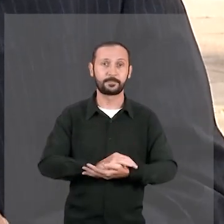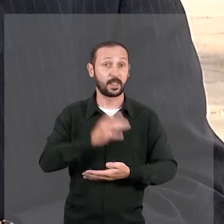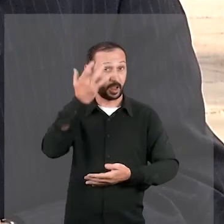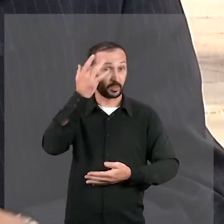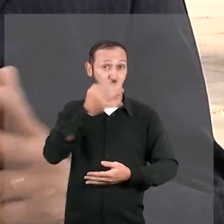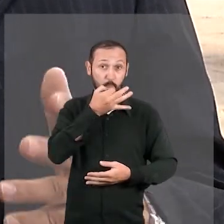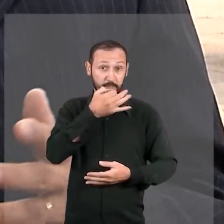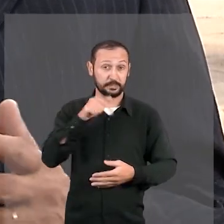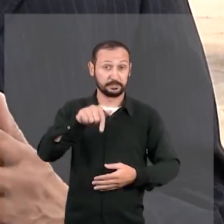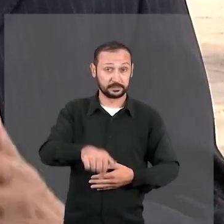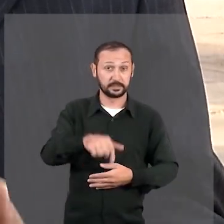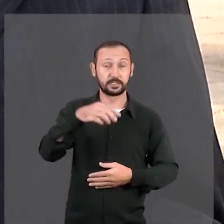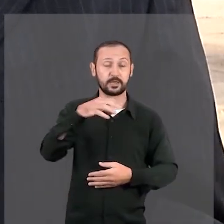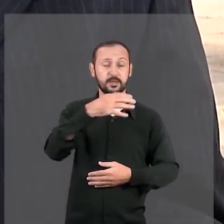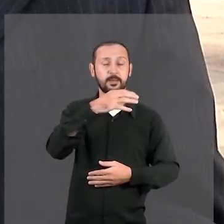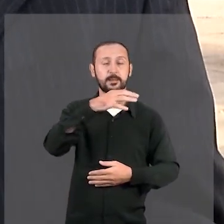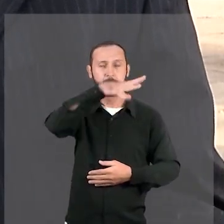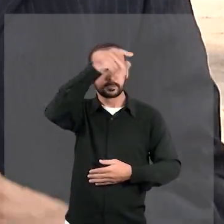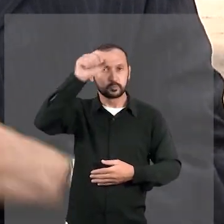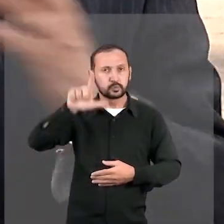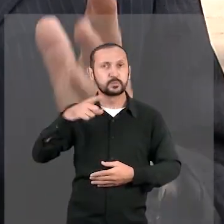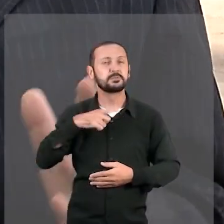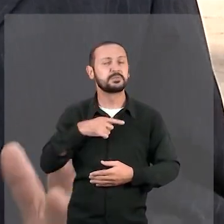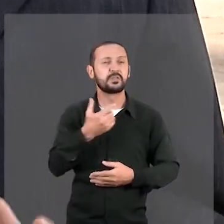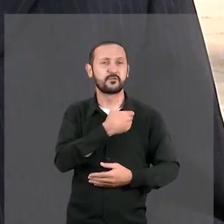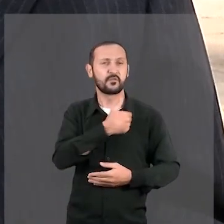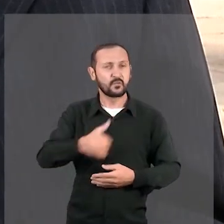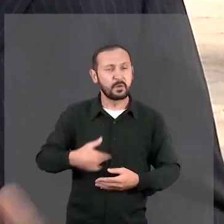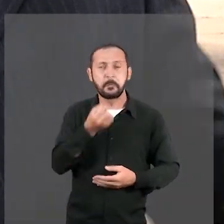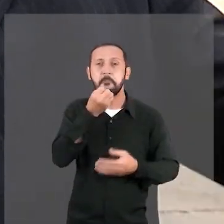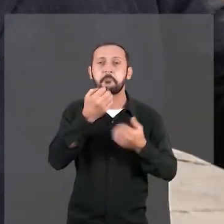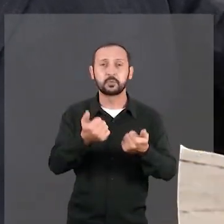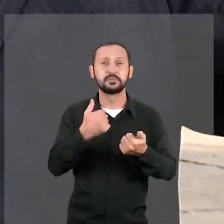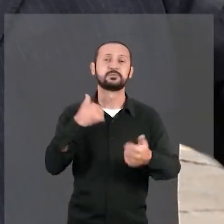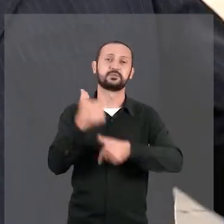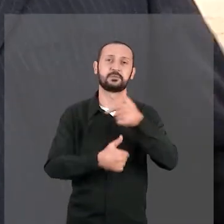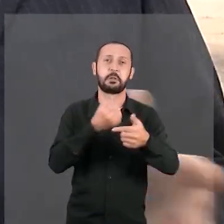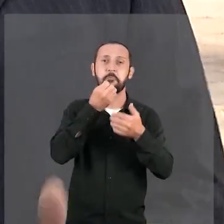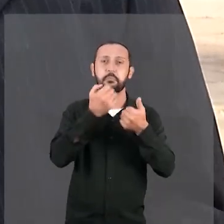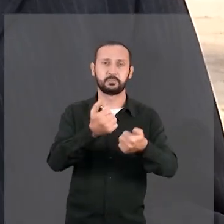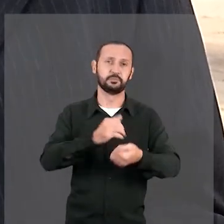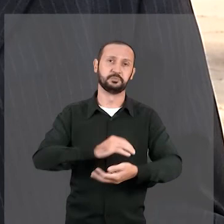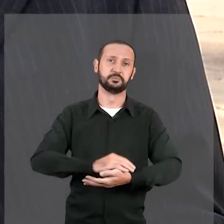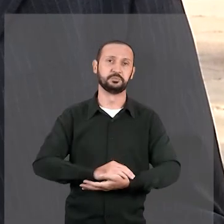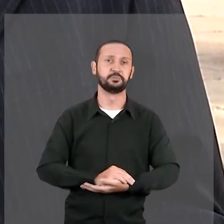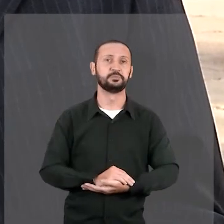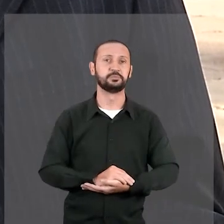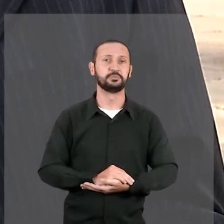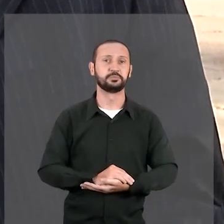que Mato Grosso do Sul teve aí bons governadores, isso aqui é fruto de um bom trabalho.